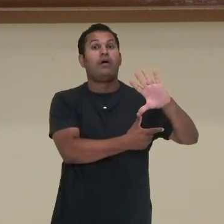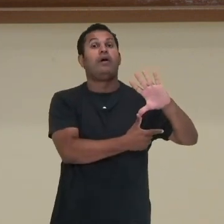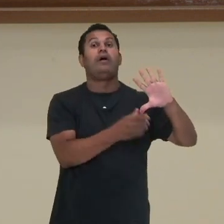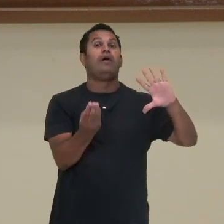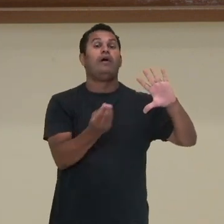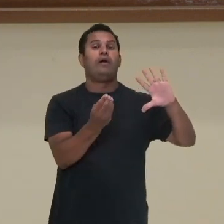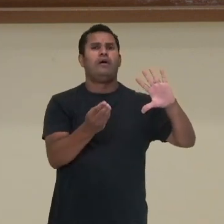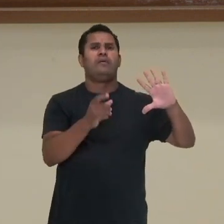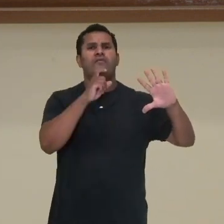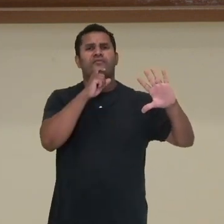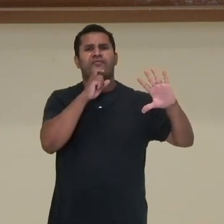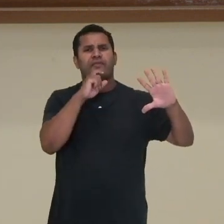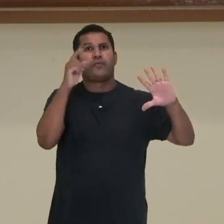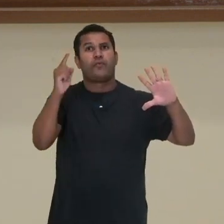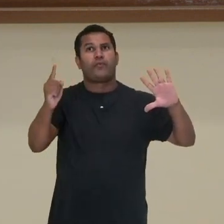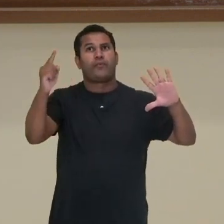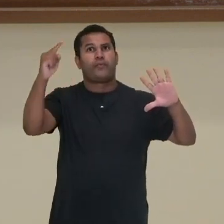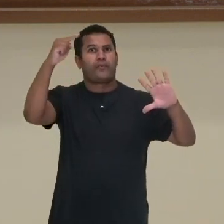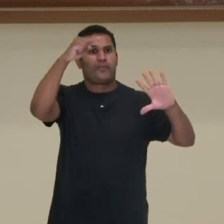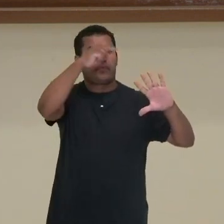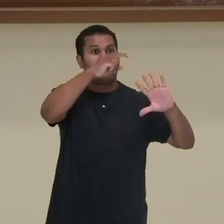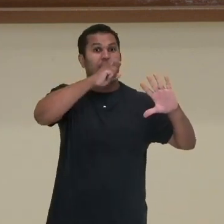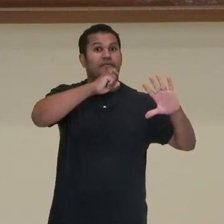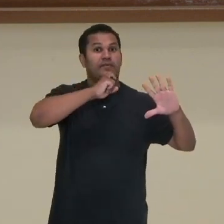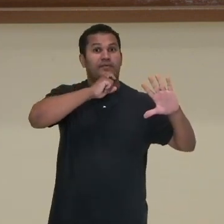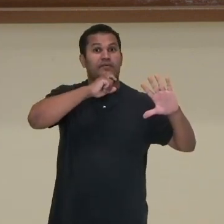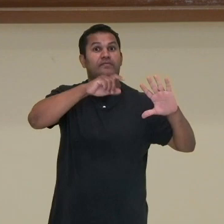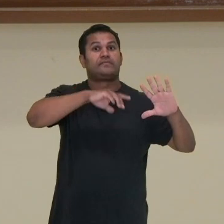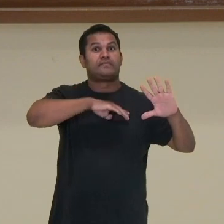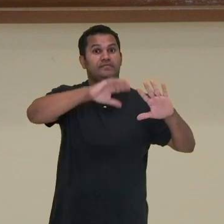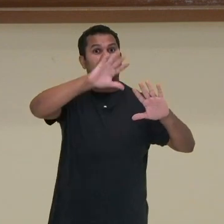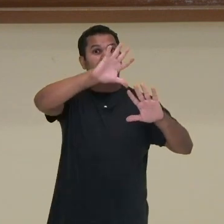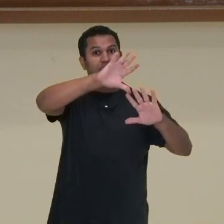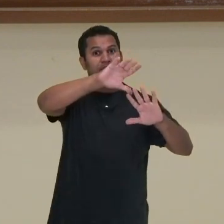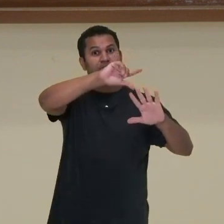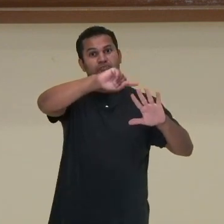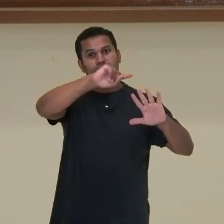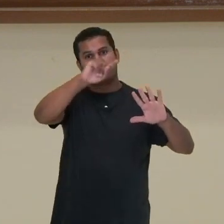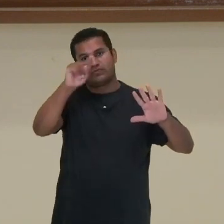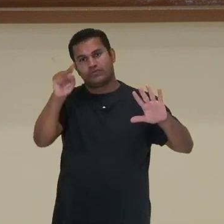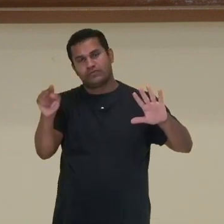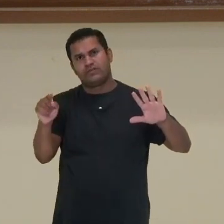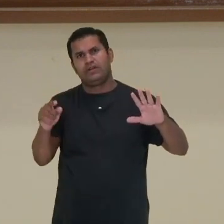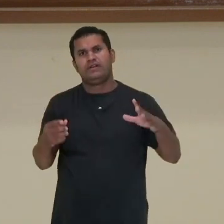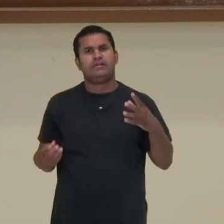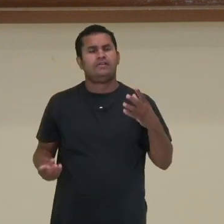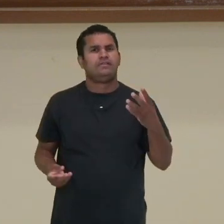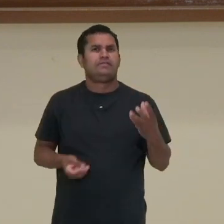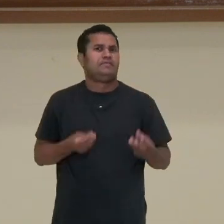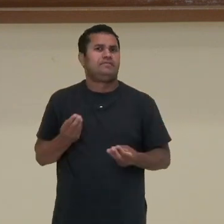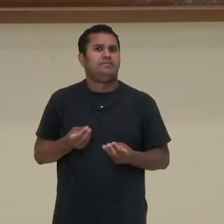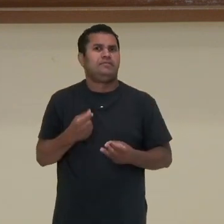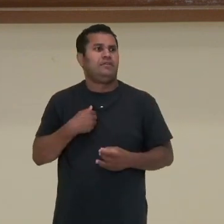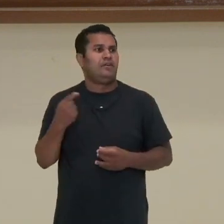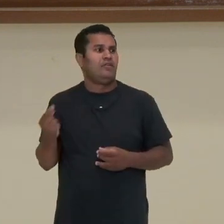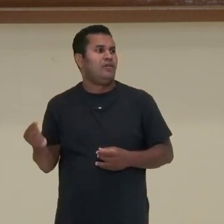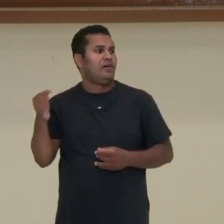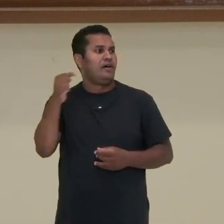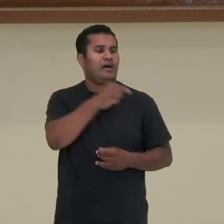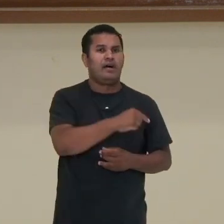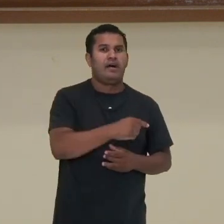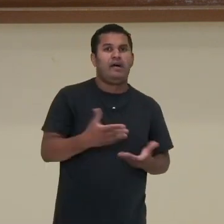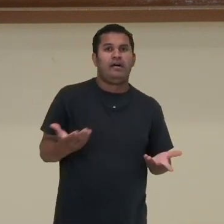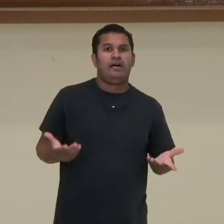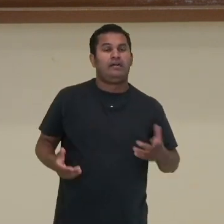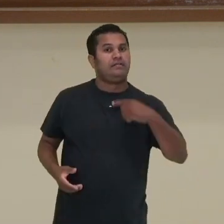portugueses e com os espanhóis, né? Mas nessas expedições, os franceses descobriram parte do que hoje é o